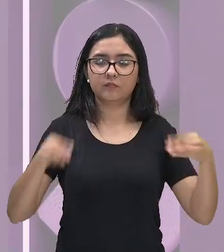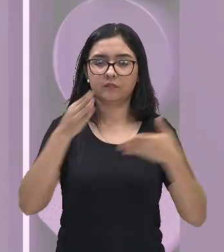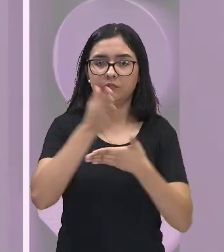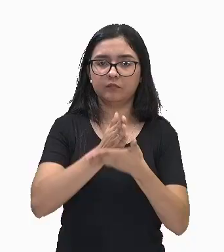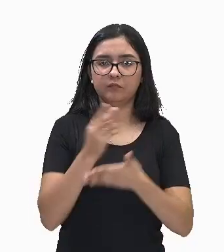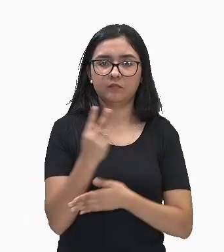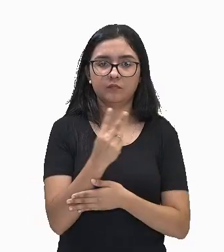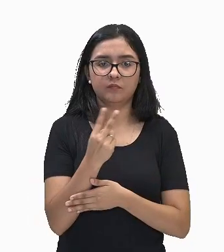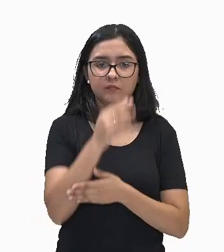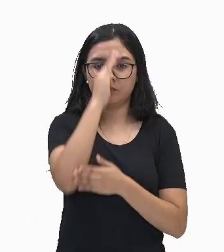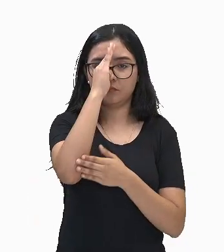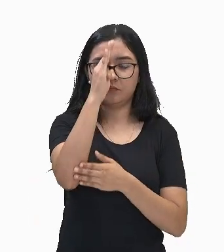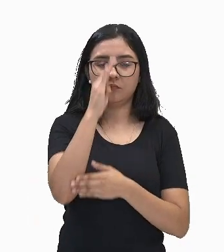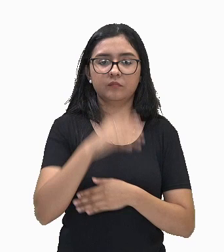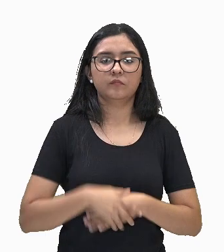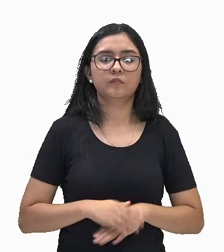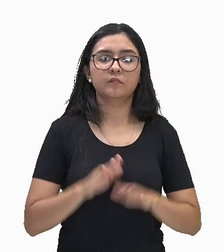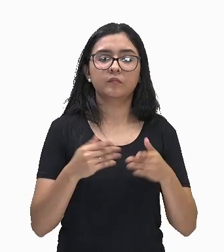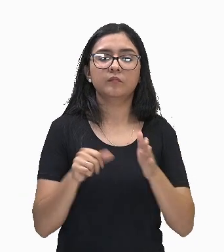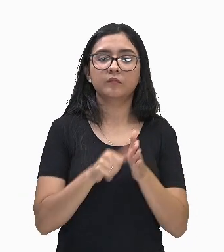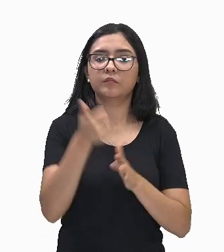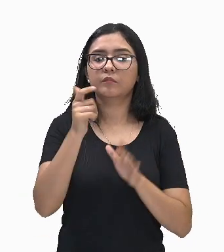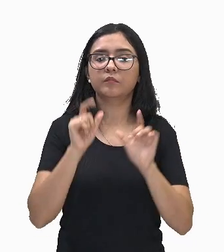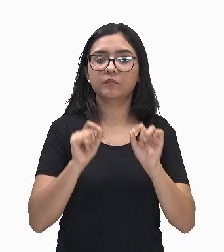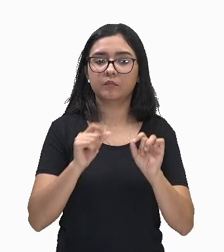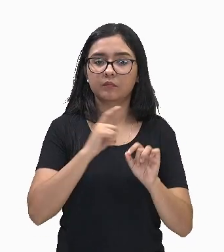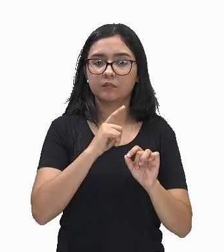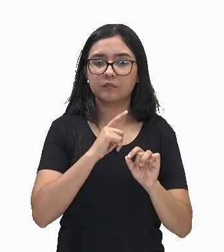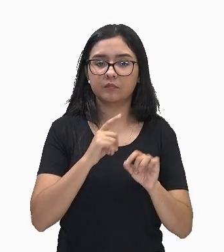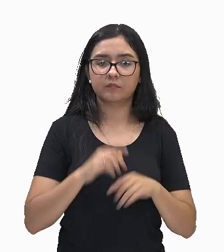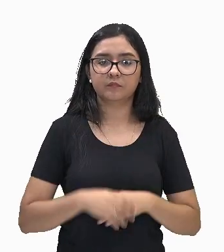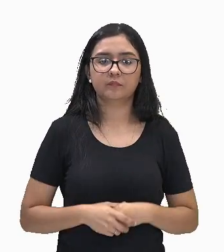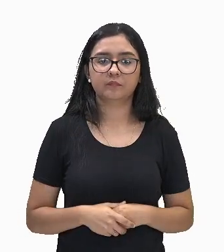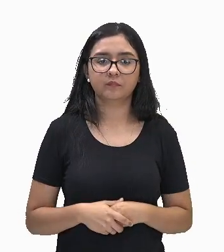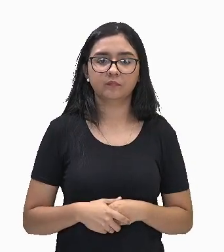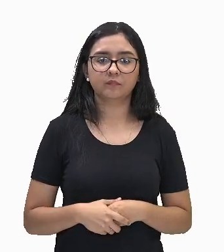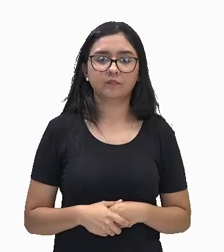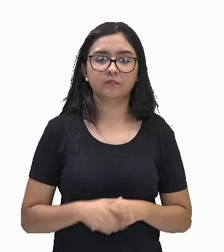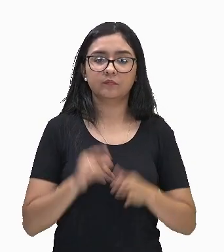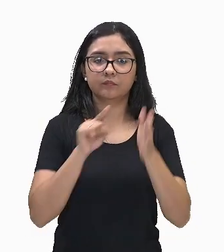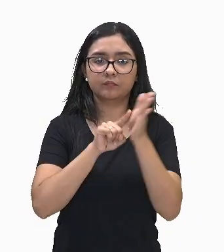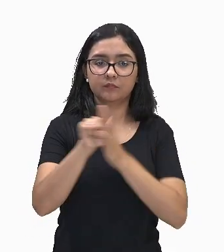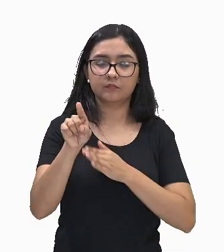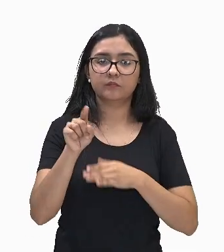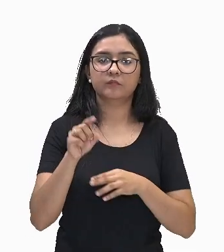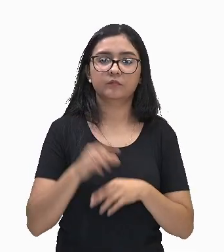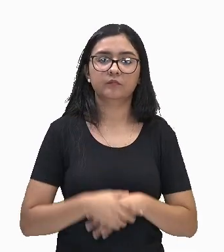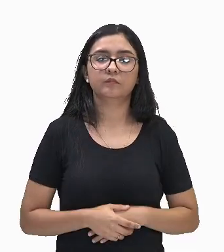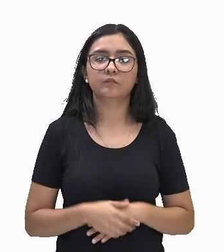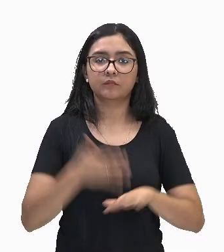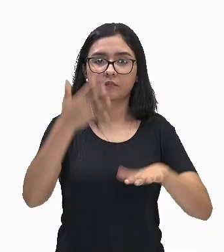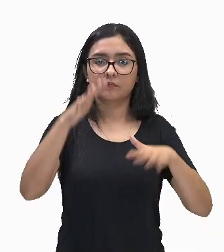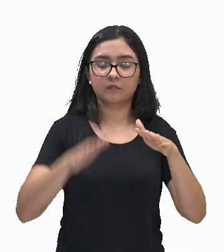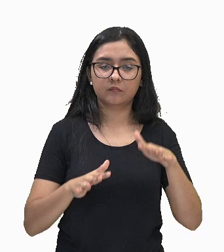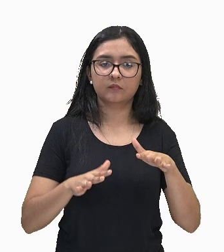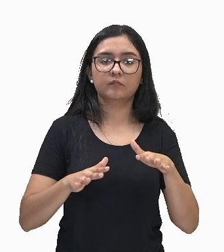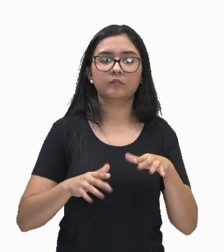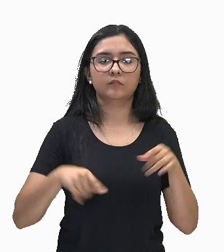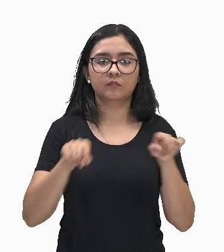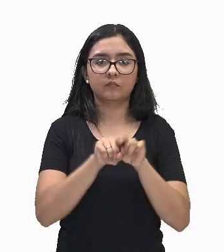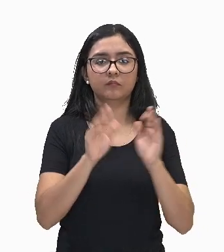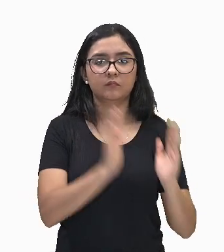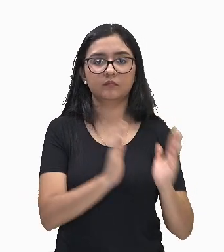de tendência Central nós vimos primeiros aí né a a questão da Média né Vimos